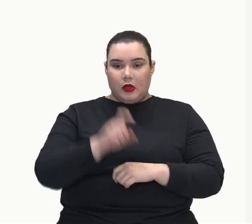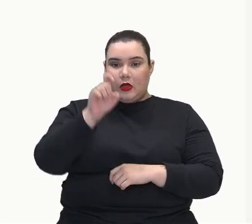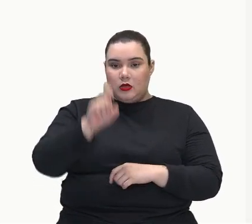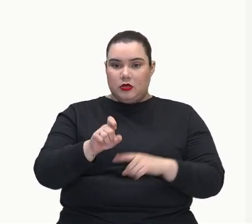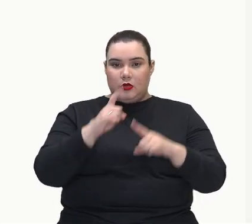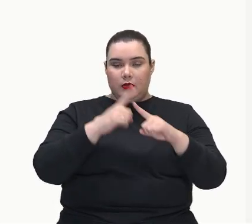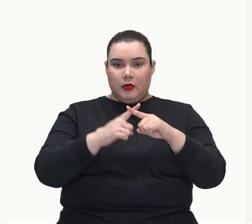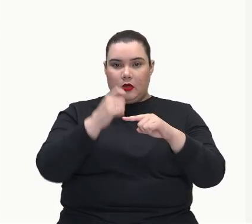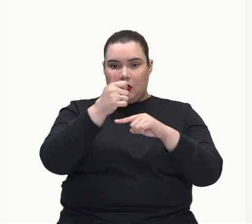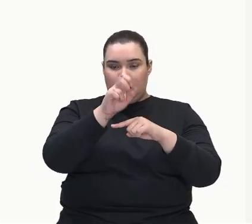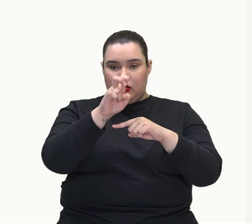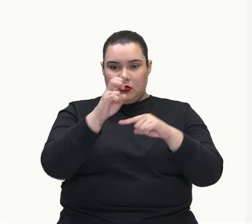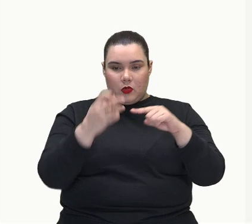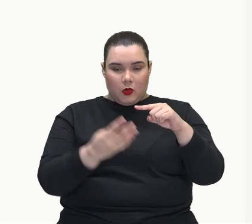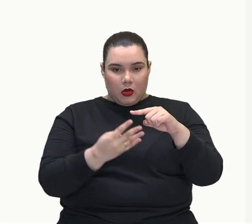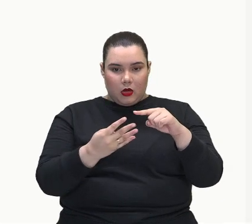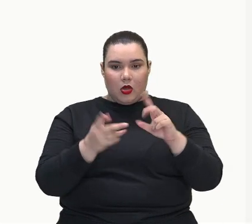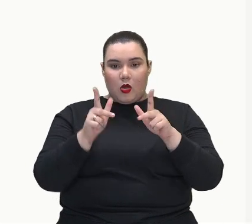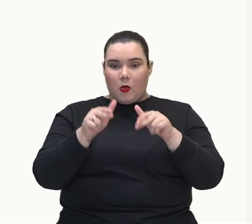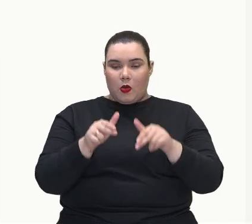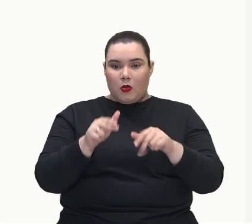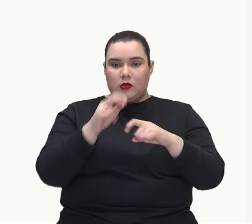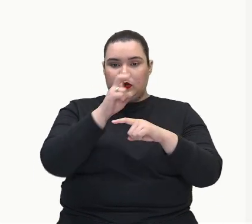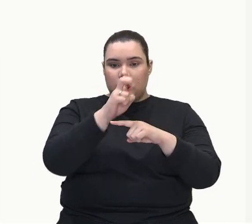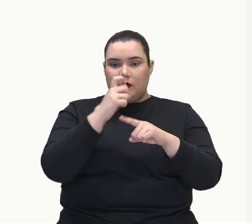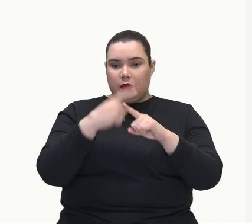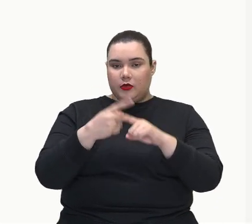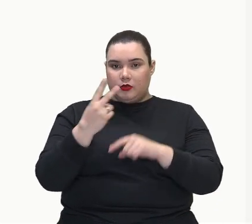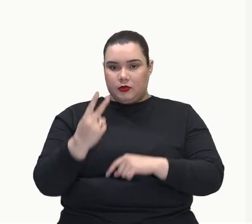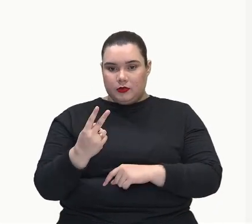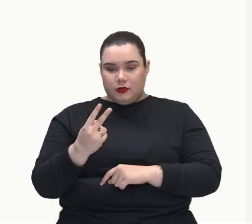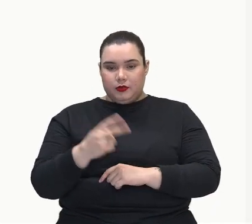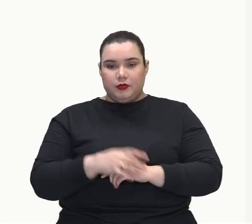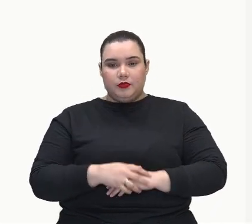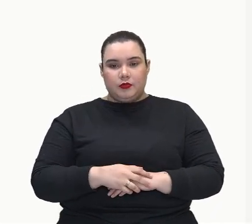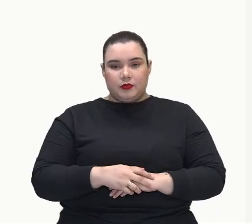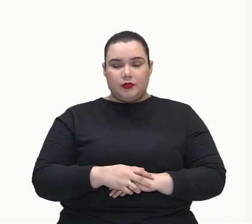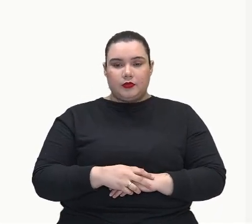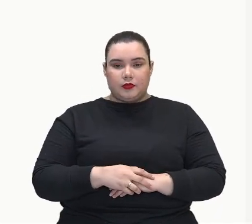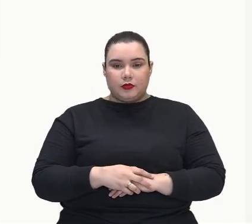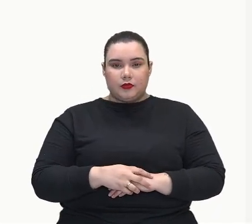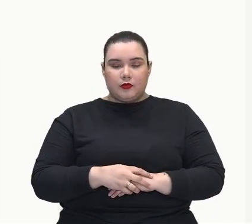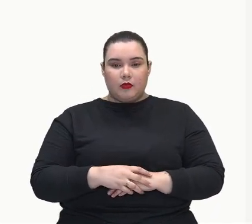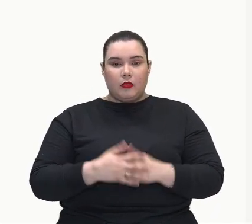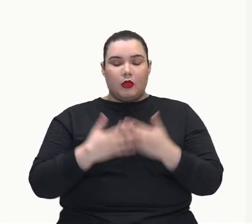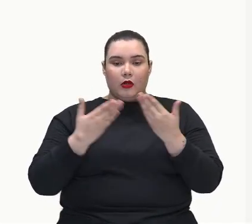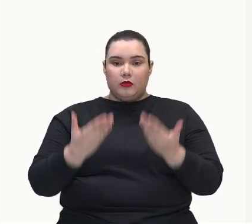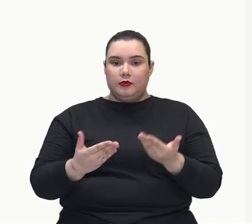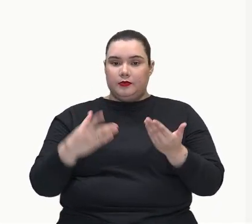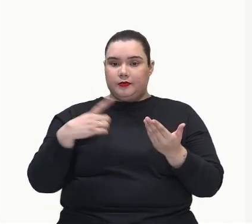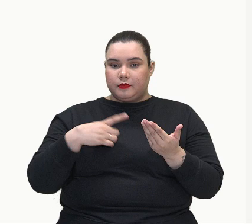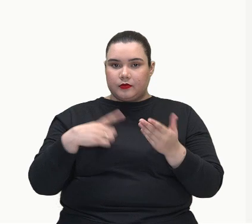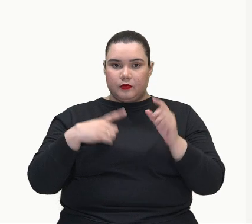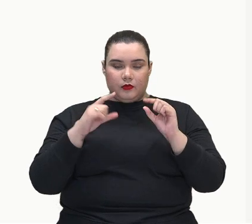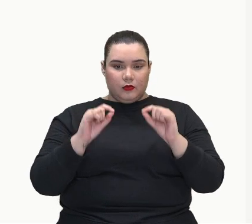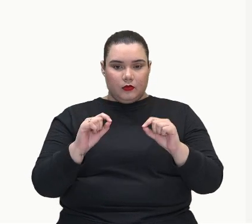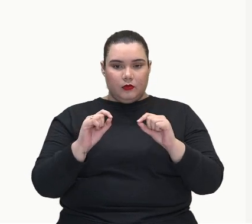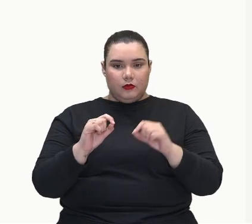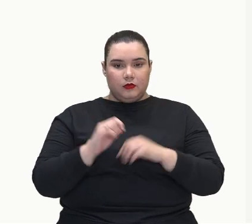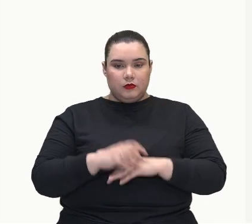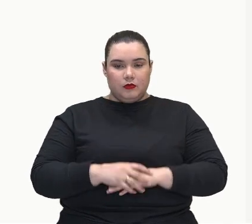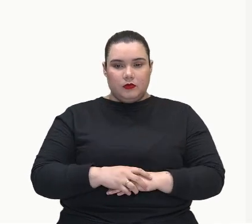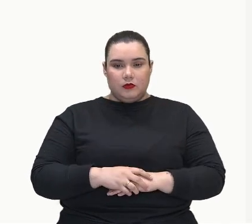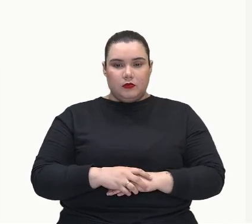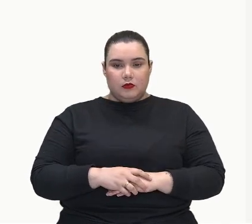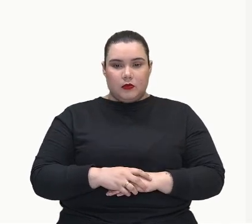vezes 15 sobre 4 igual a 5 vezes 2. E aí, o que a gente faz aqui?